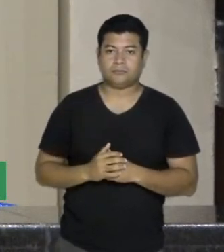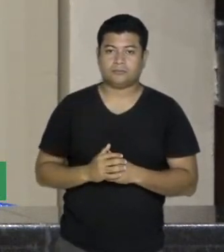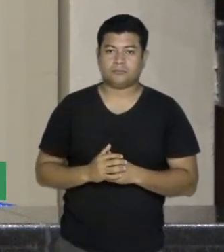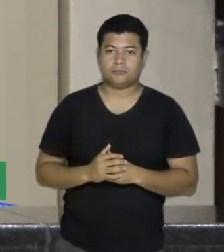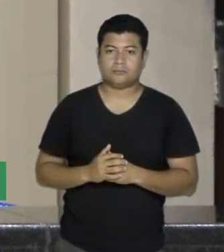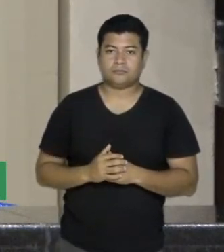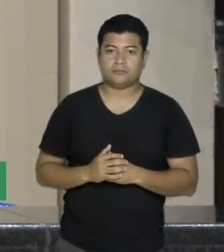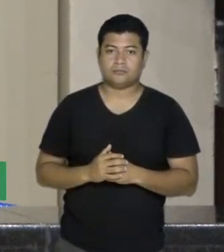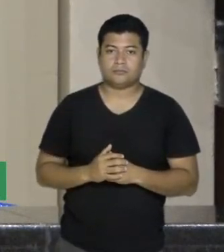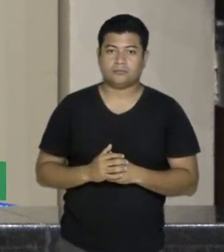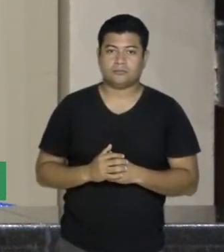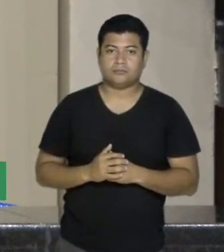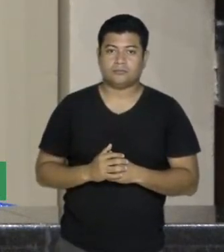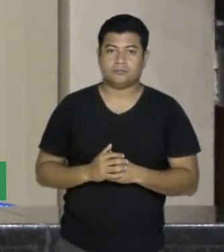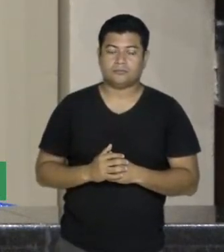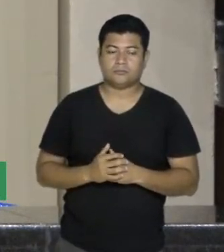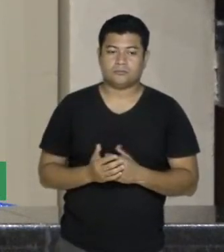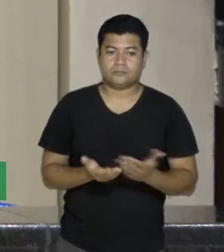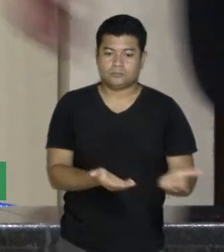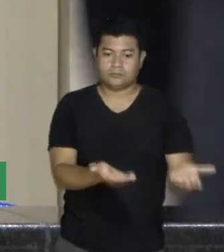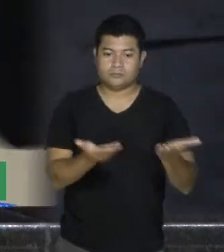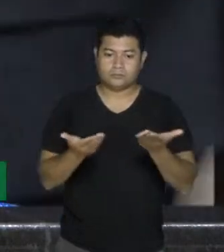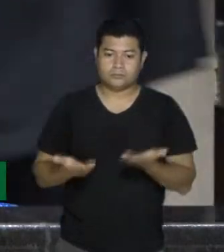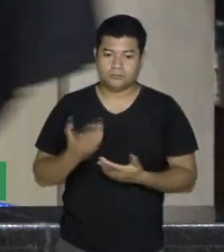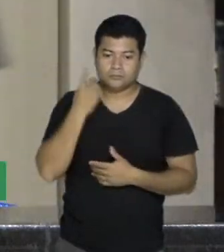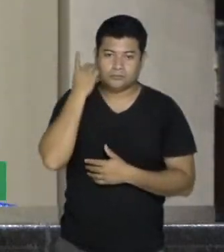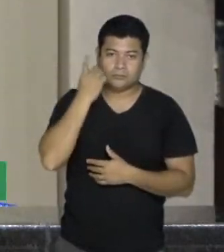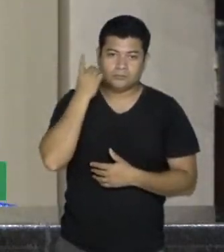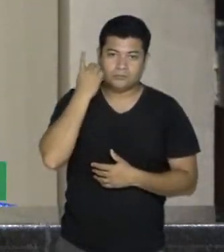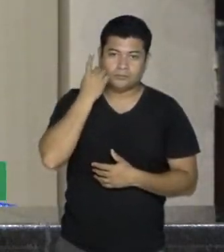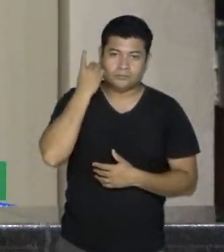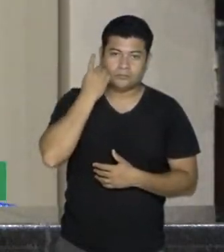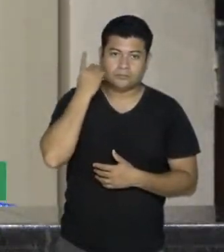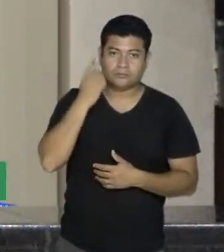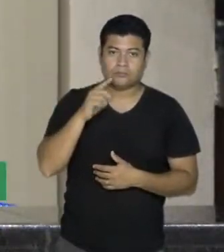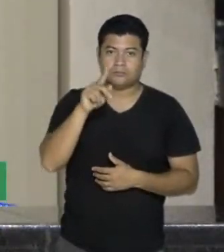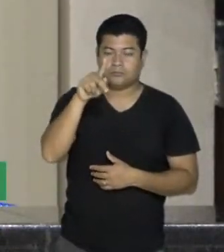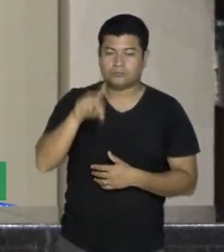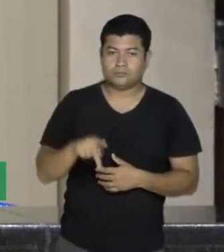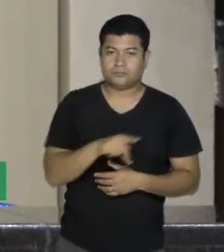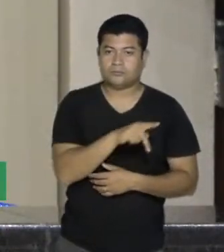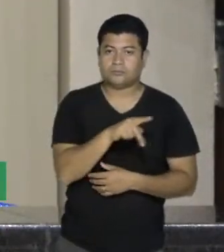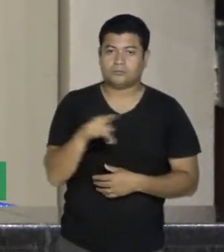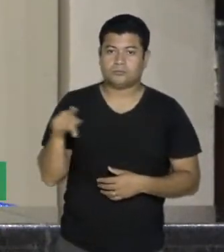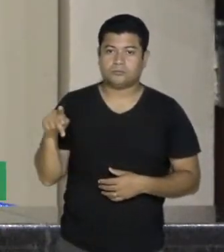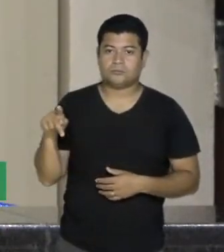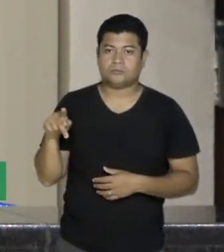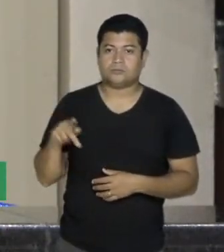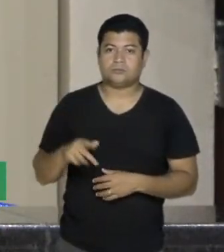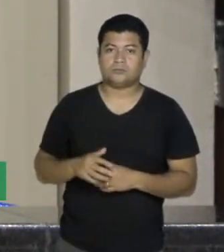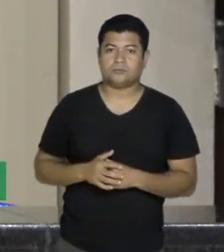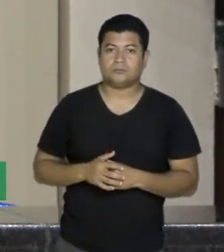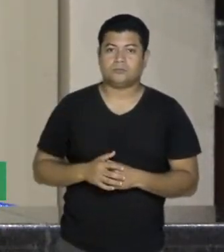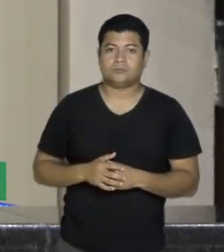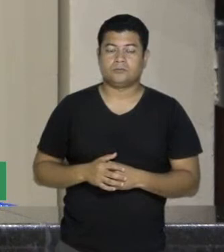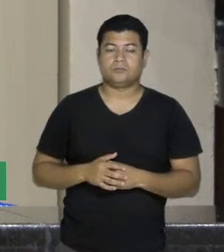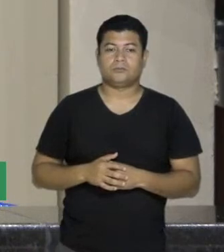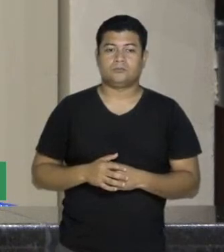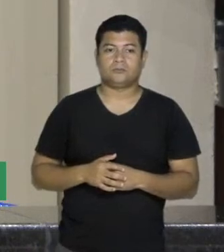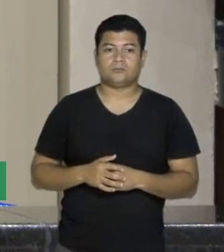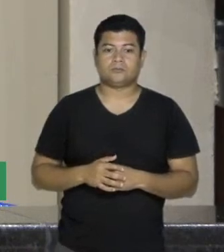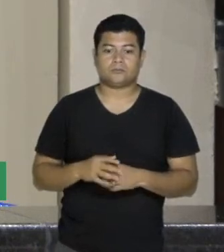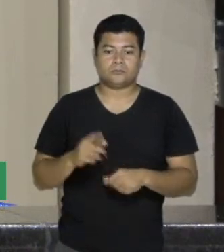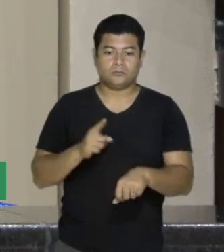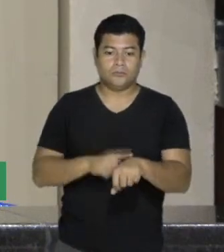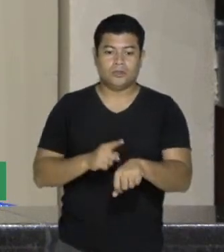com a palavra deputado padre pedro valdeceira vossa excelência